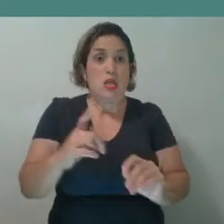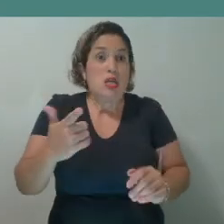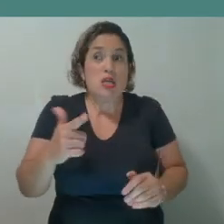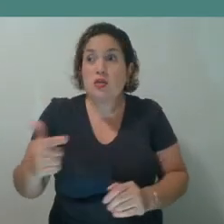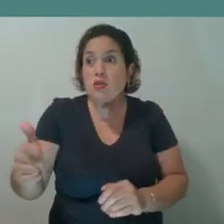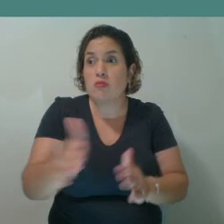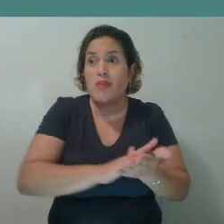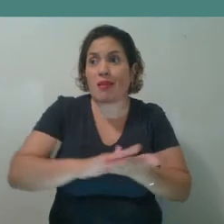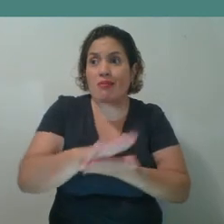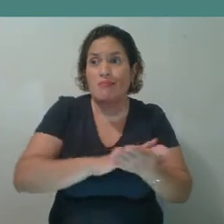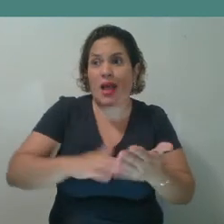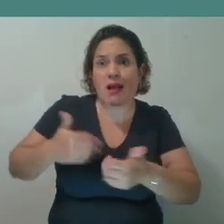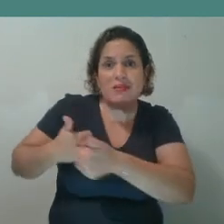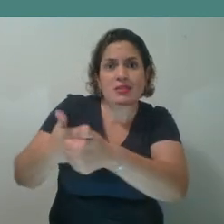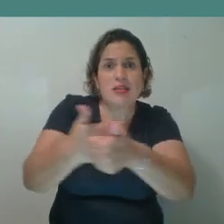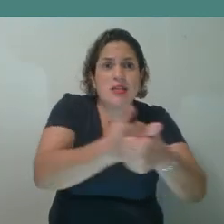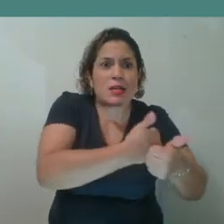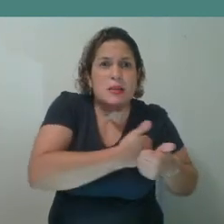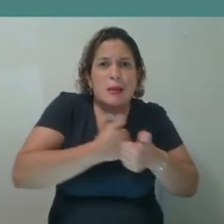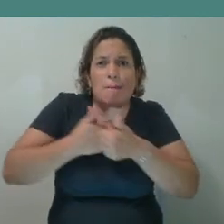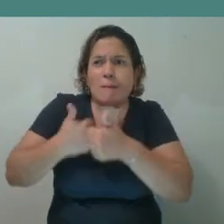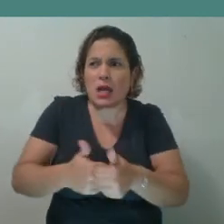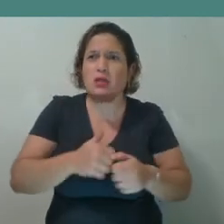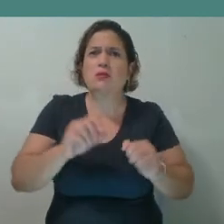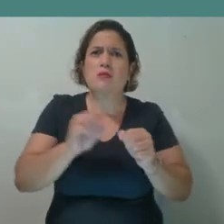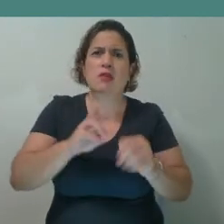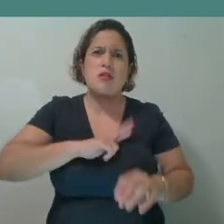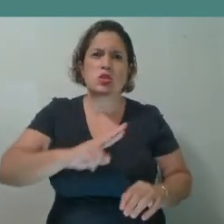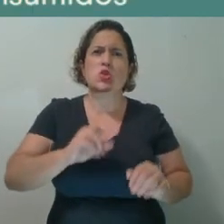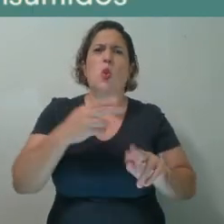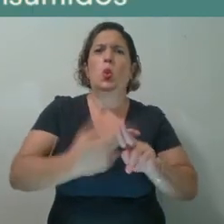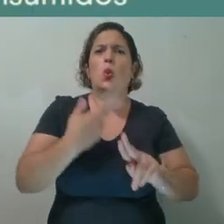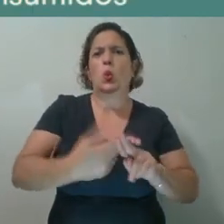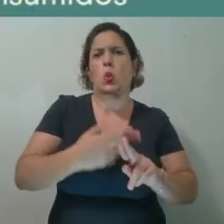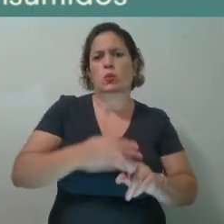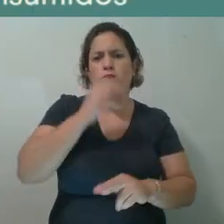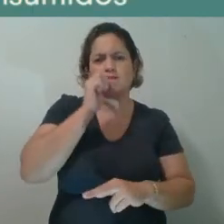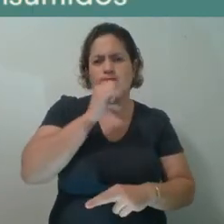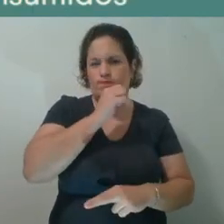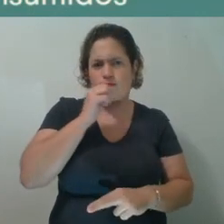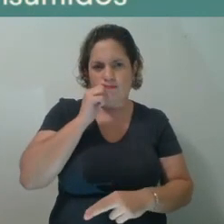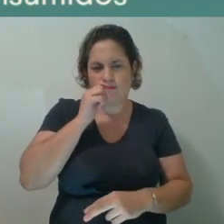que fazem o sacrifício de animais nas regiões onde ocorreram os casos.